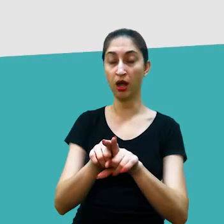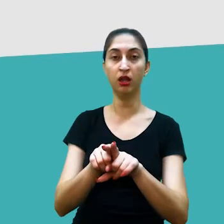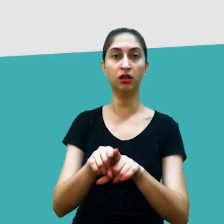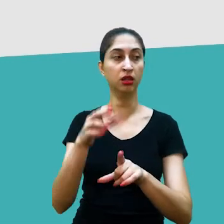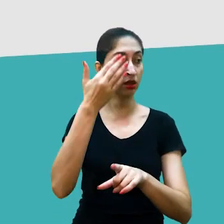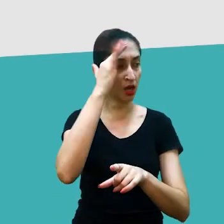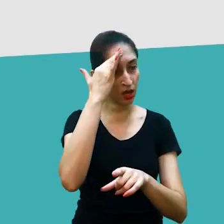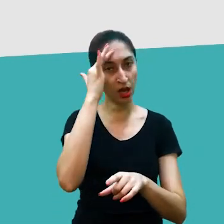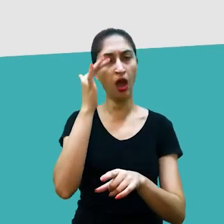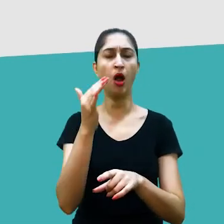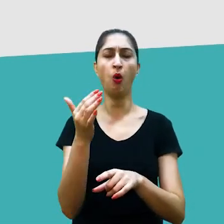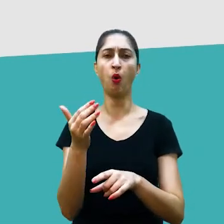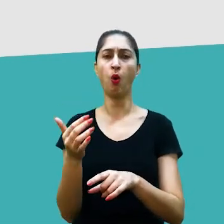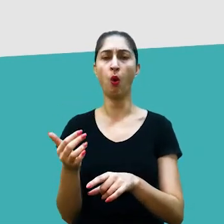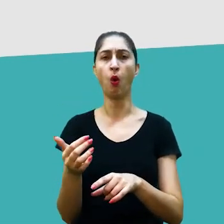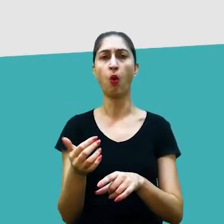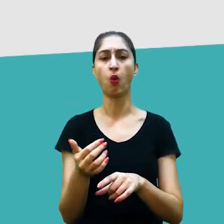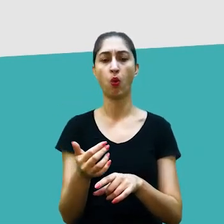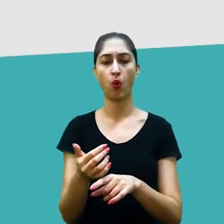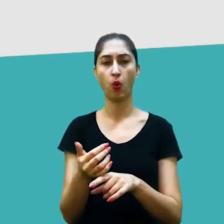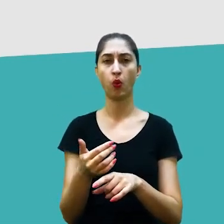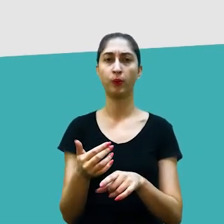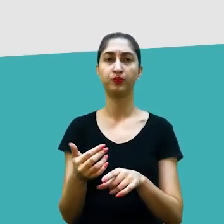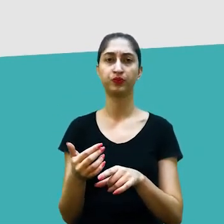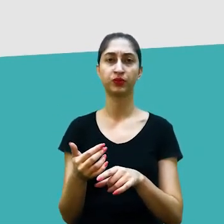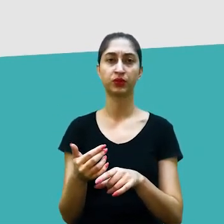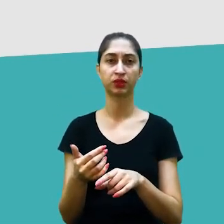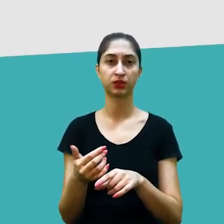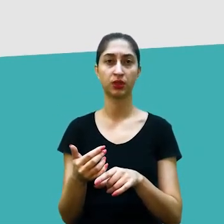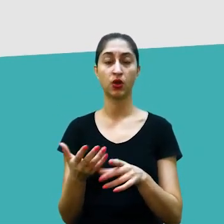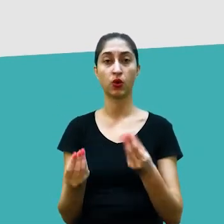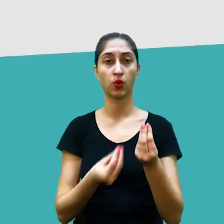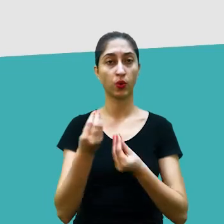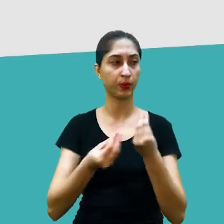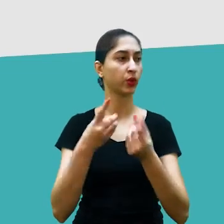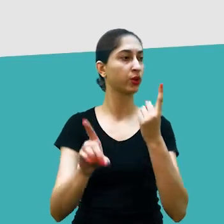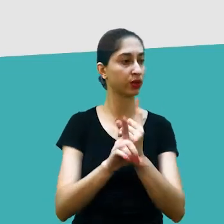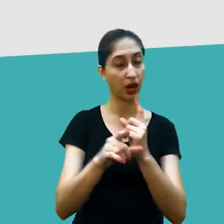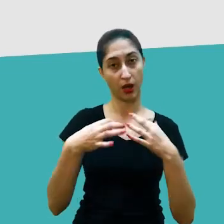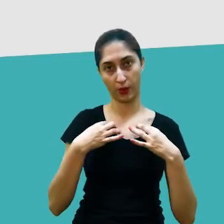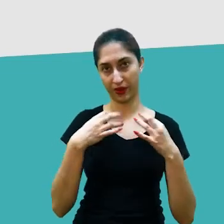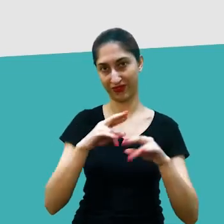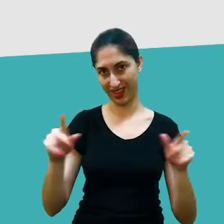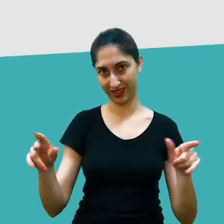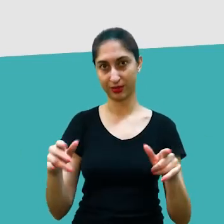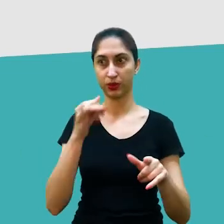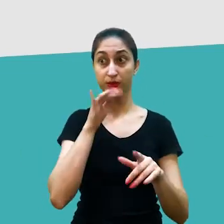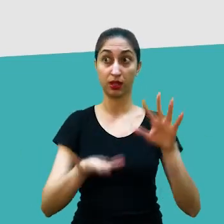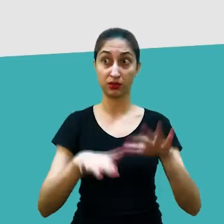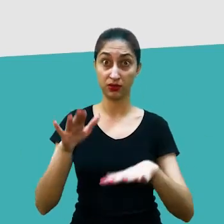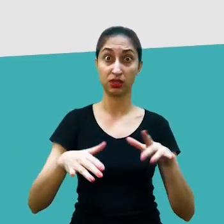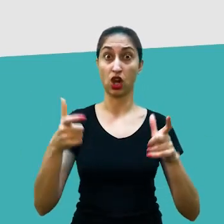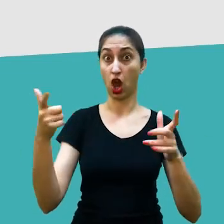entender também como que eu posso encontrar estas roupas. E hoje, até nas grandes magazines, essas grandes redes de